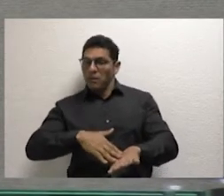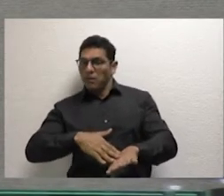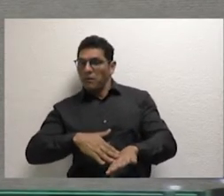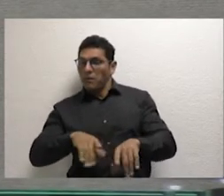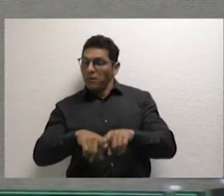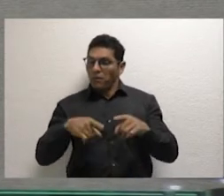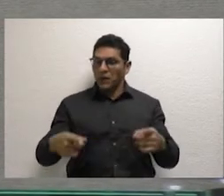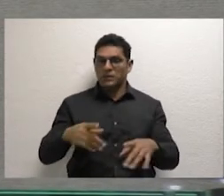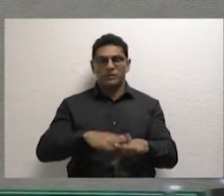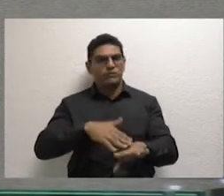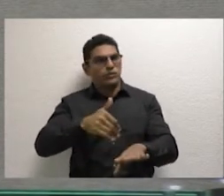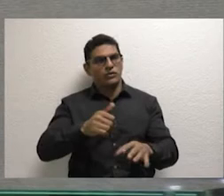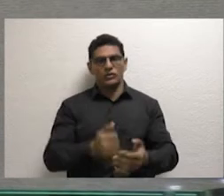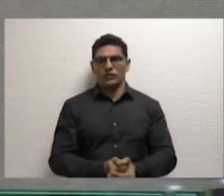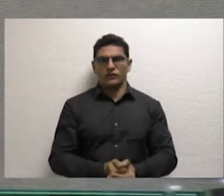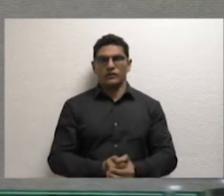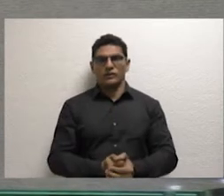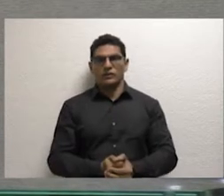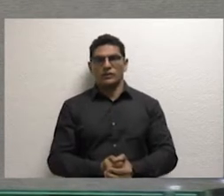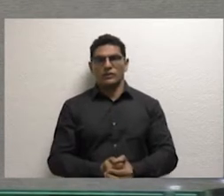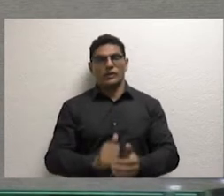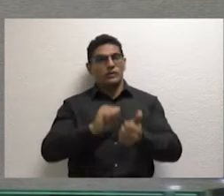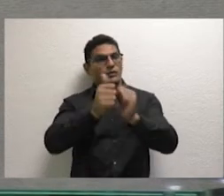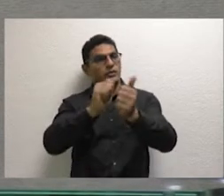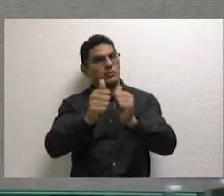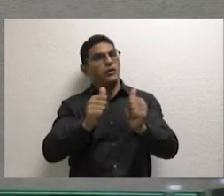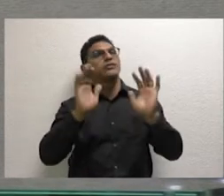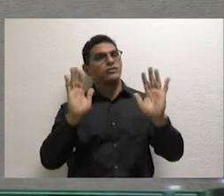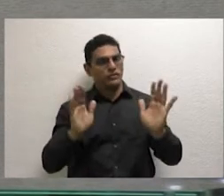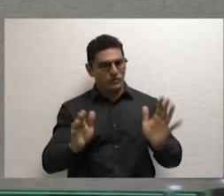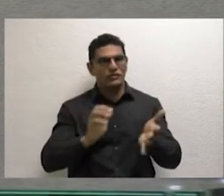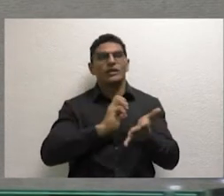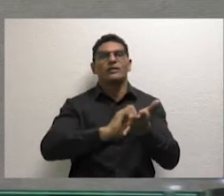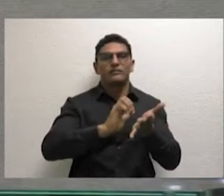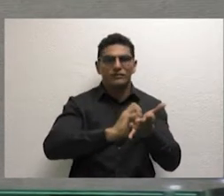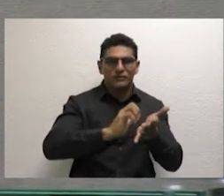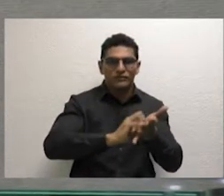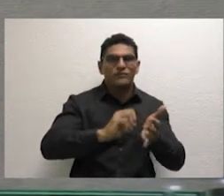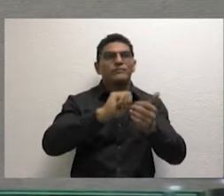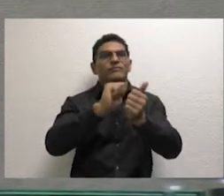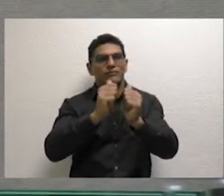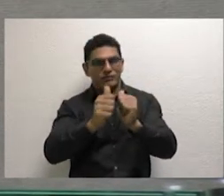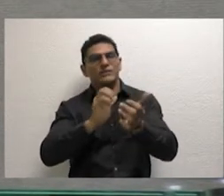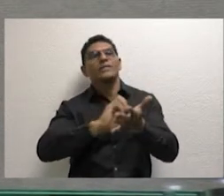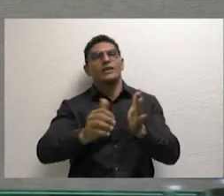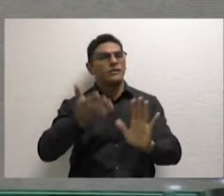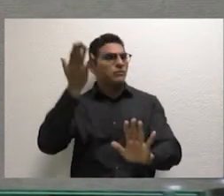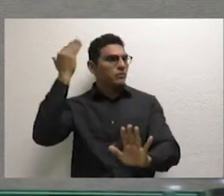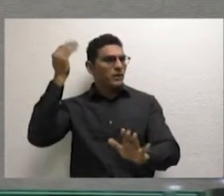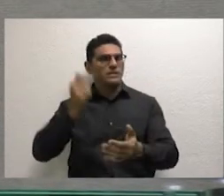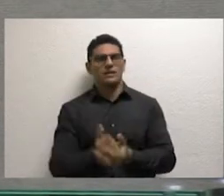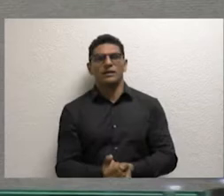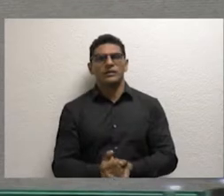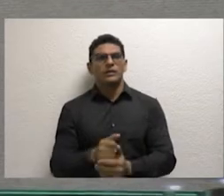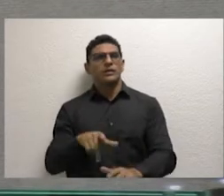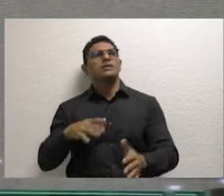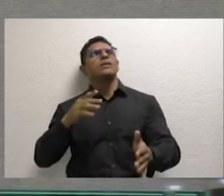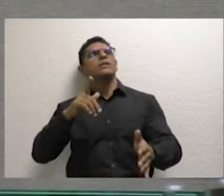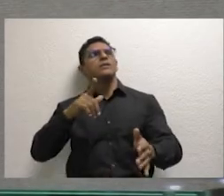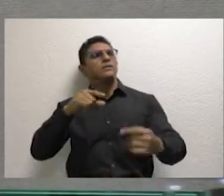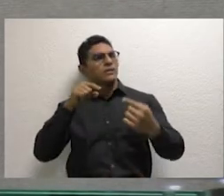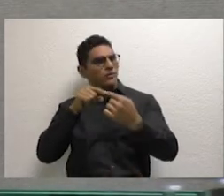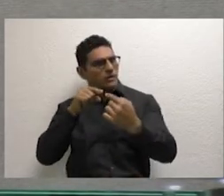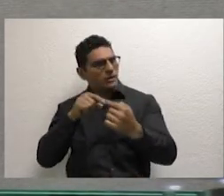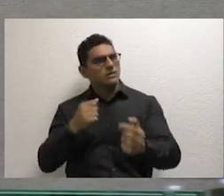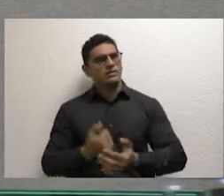aqui para os atletas para o público do esporte eu já fui secretária de juventude esporte lazer desse estado e tem uma ligação muito grande com atletas com as